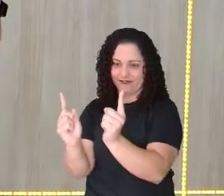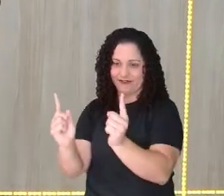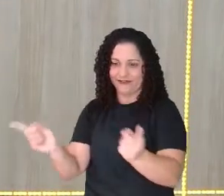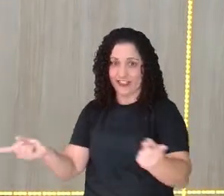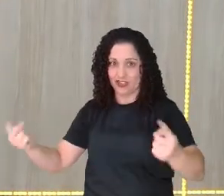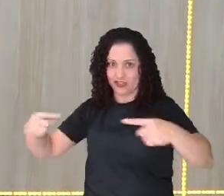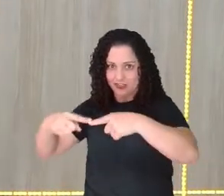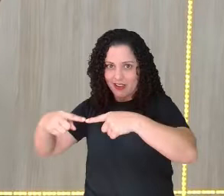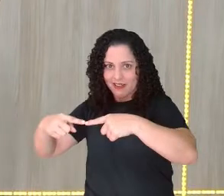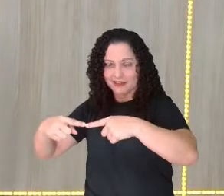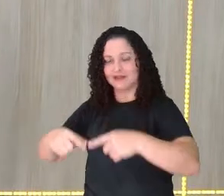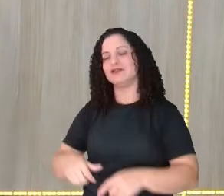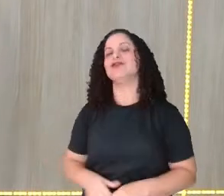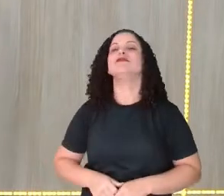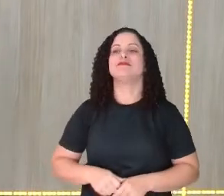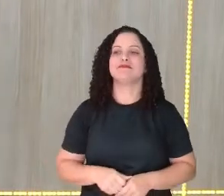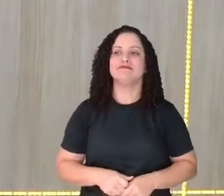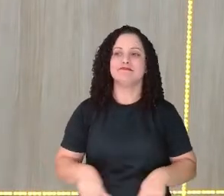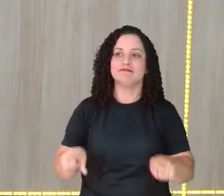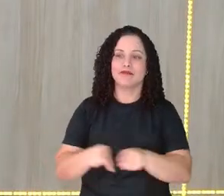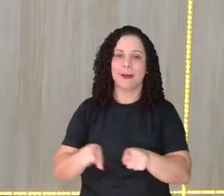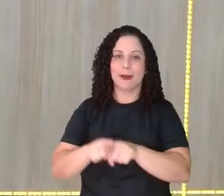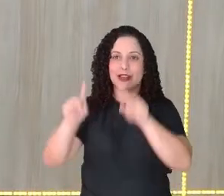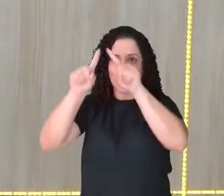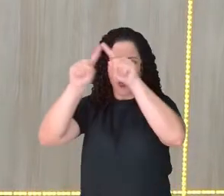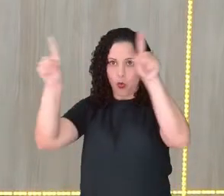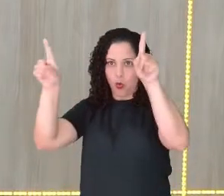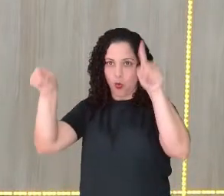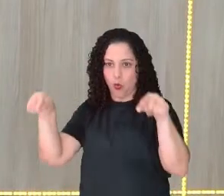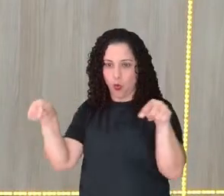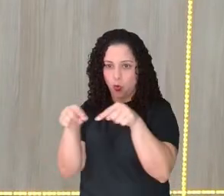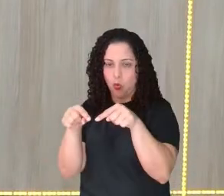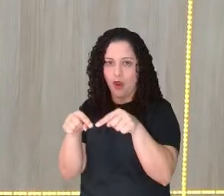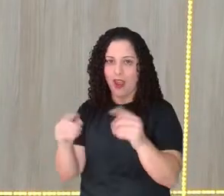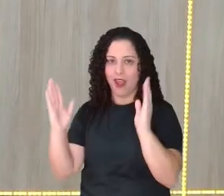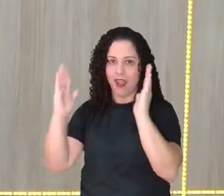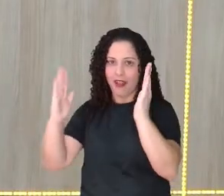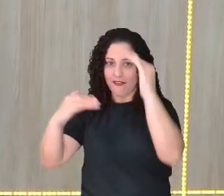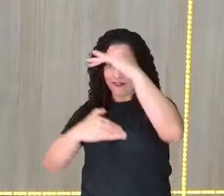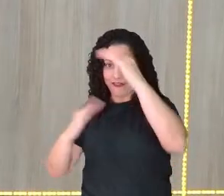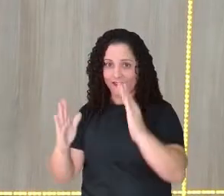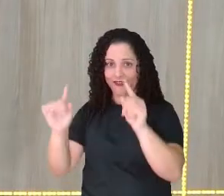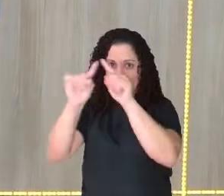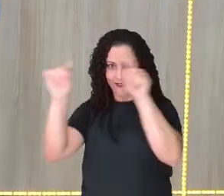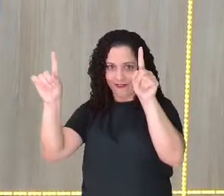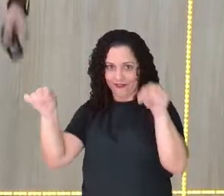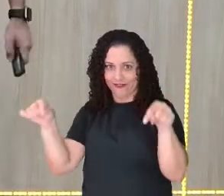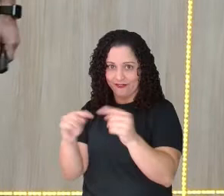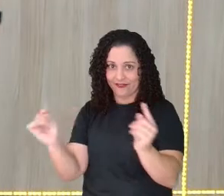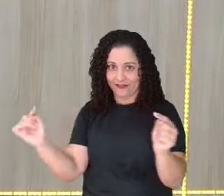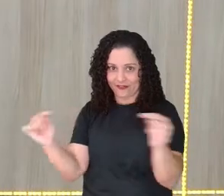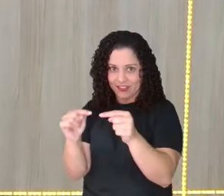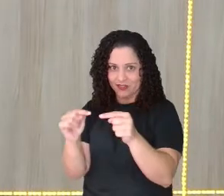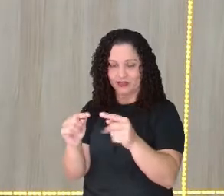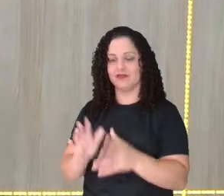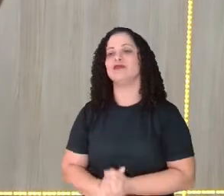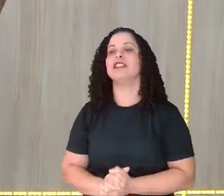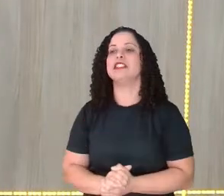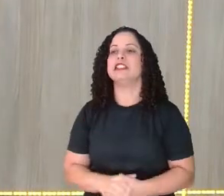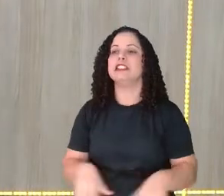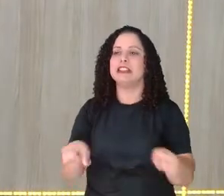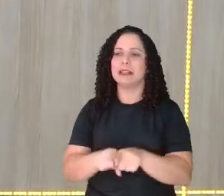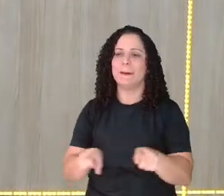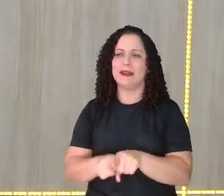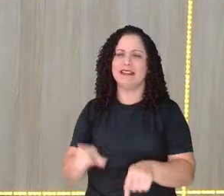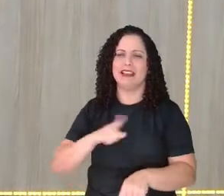poligonais fechadas. Tenho aqui mais outro polígono que é formado por linhas poligonais fechadas também, e eu trouxe